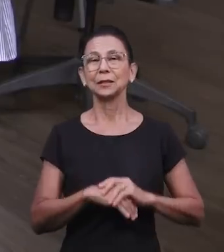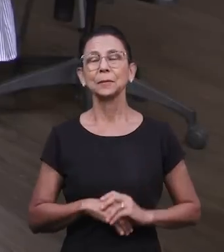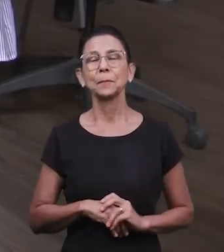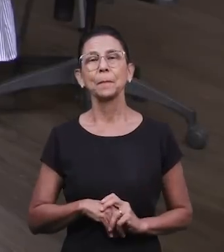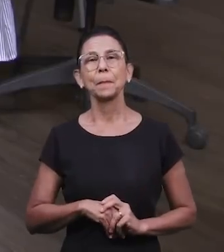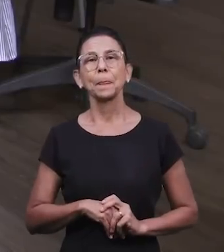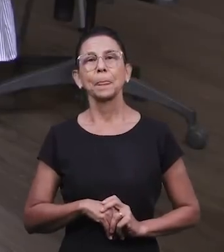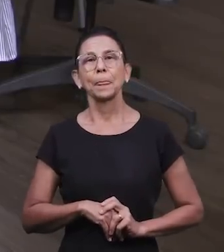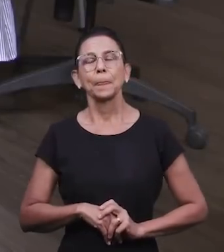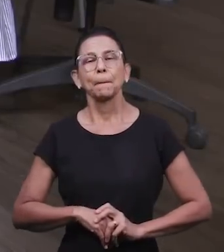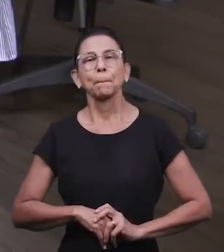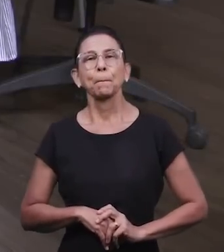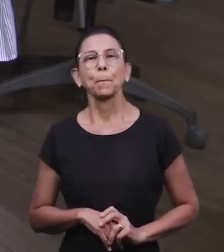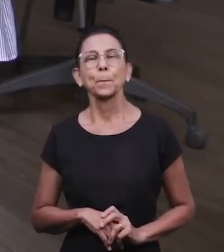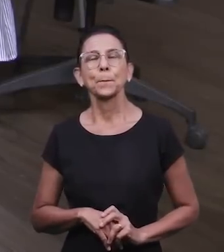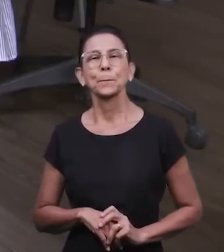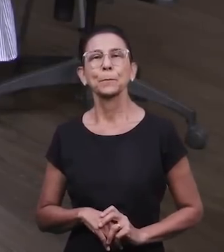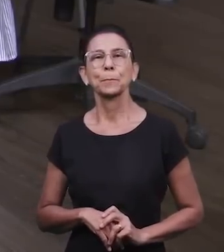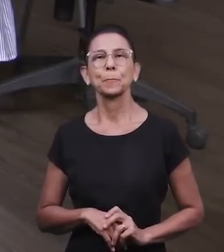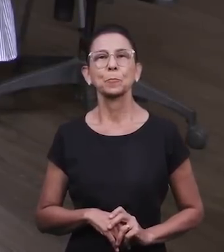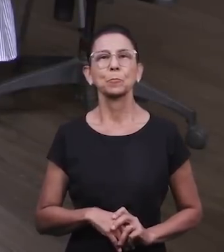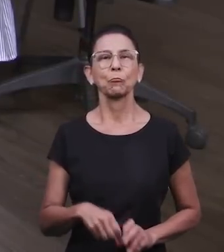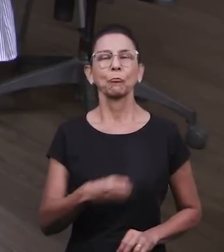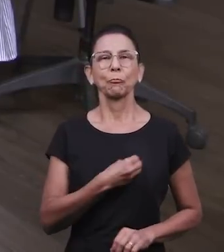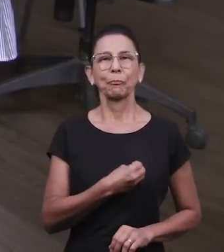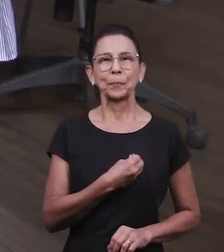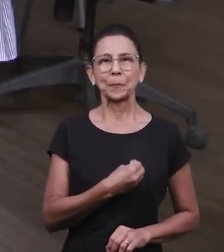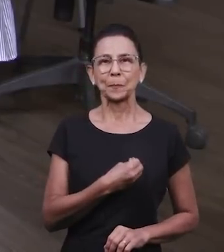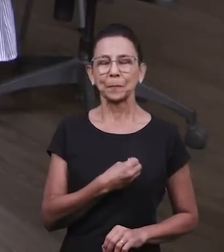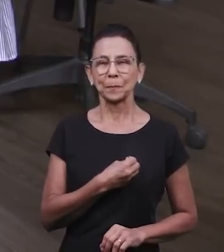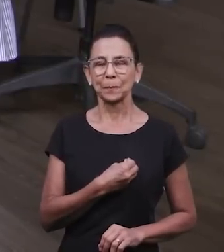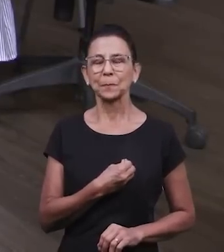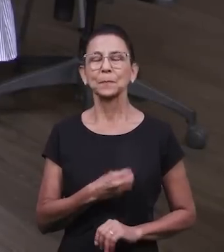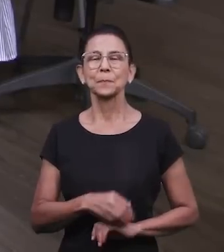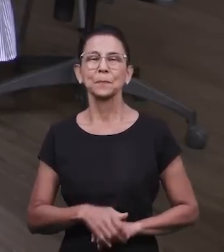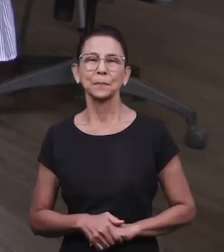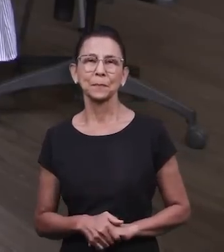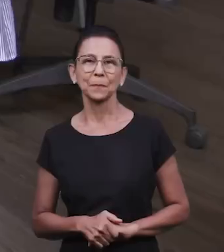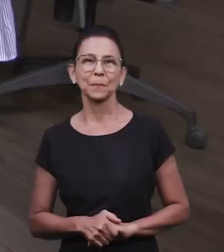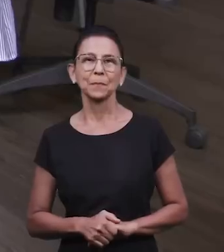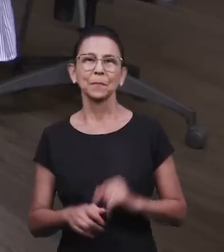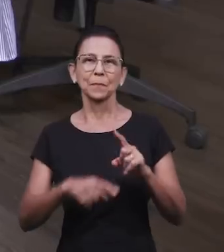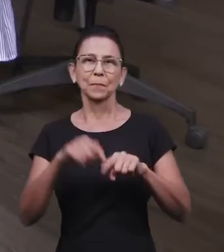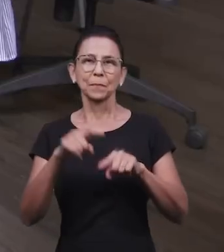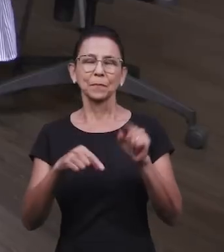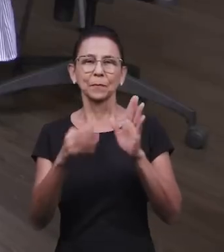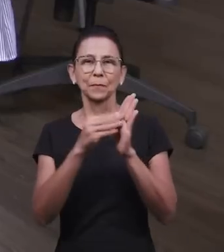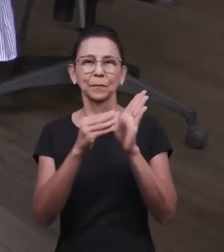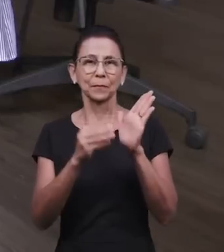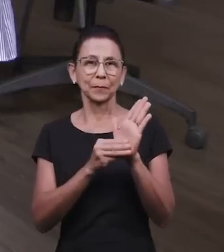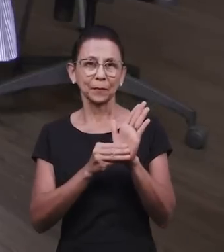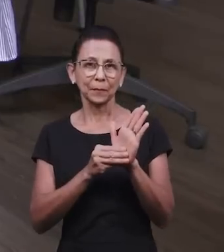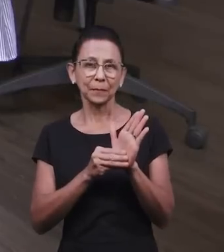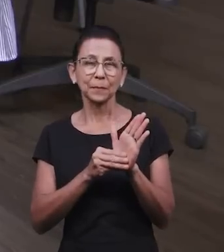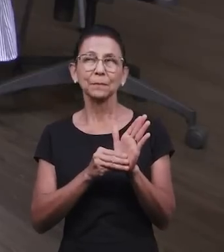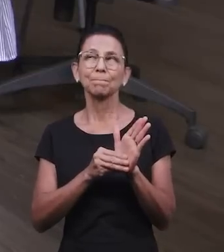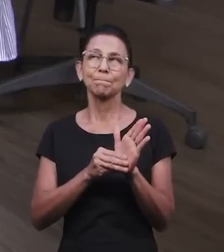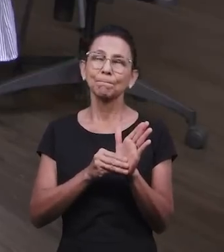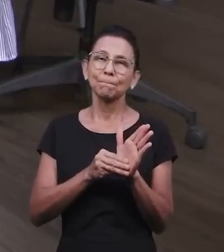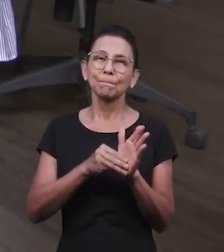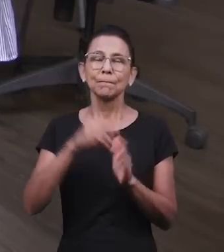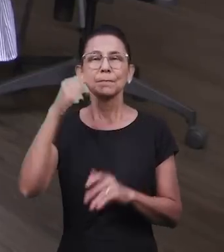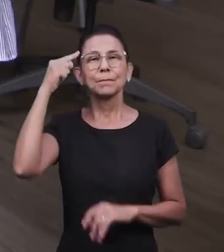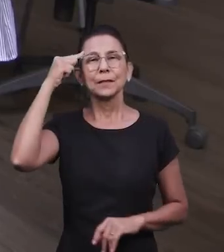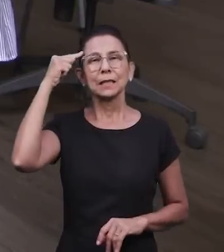gente produz esses conteúdos, tem uma equipe que a gente participa, que produz juntamente com o pastor Josias, que com muito carinho produz aqueles conteúdos, e